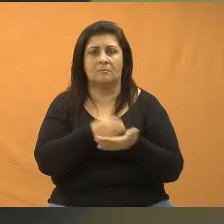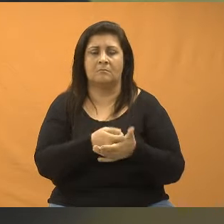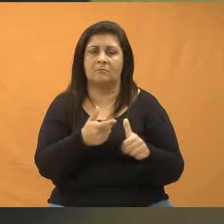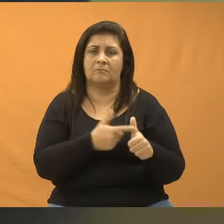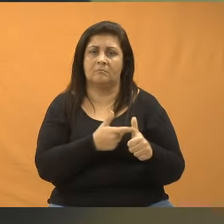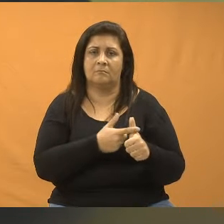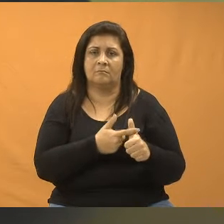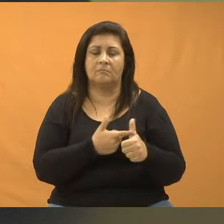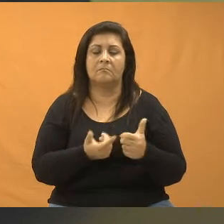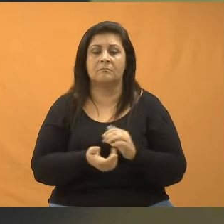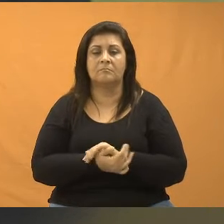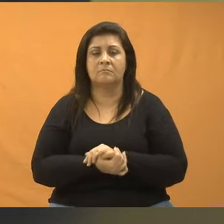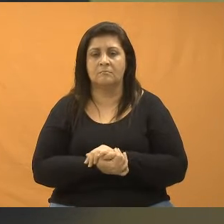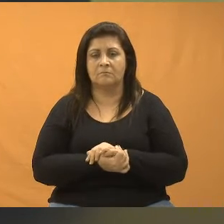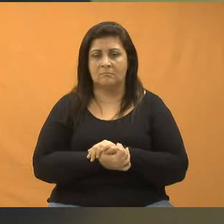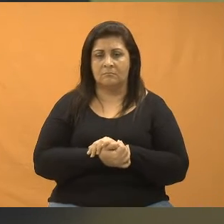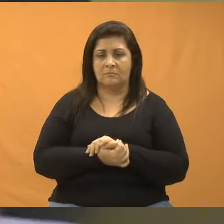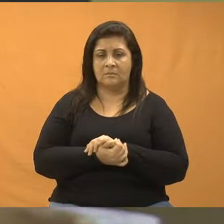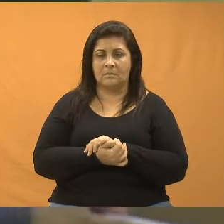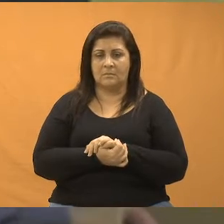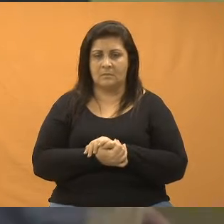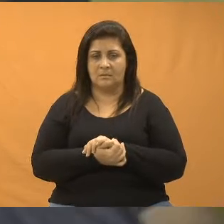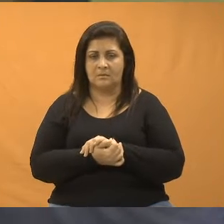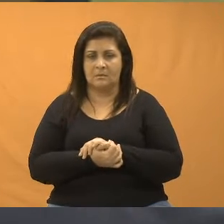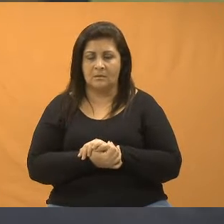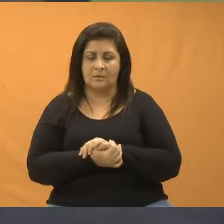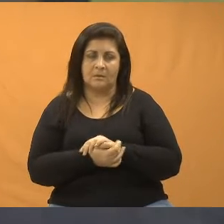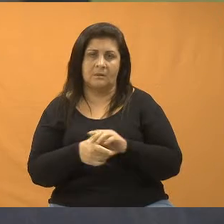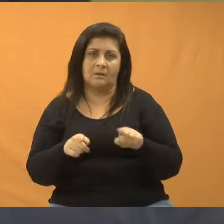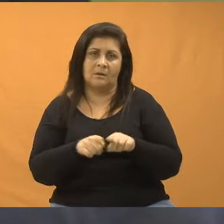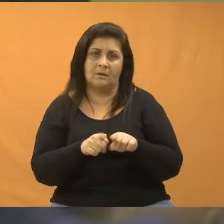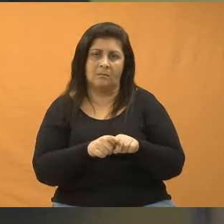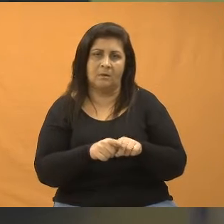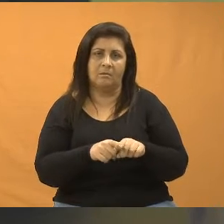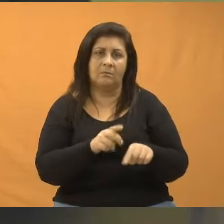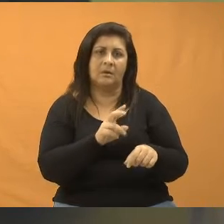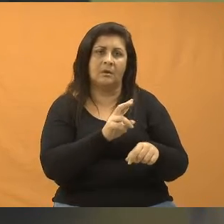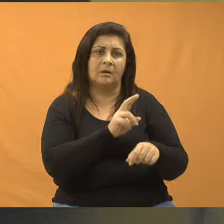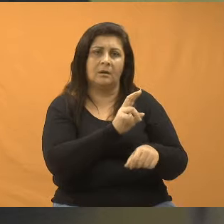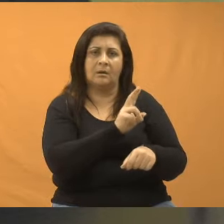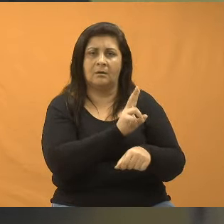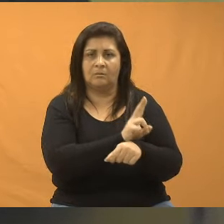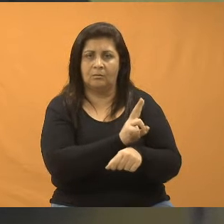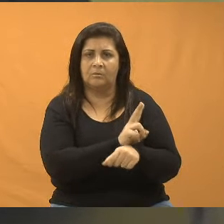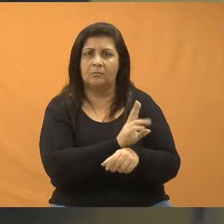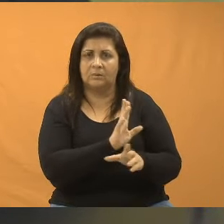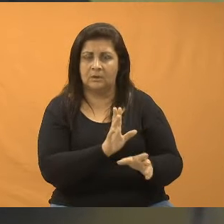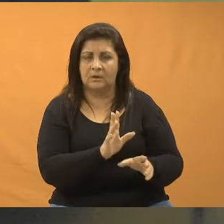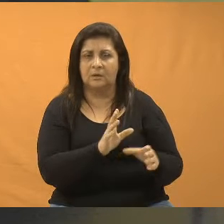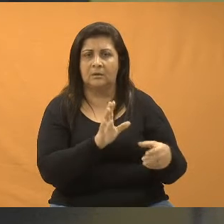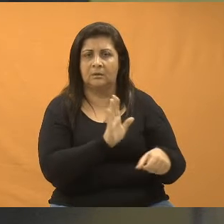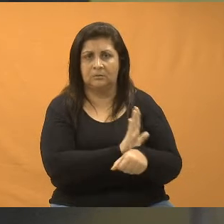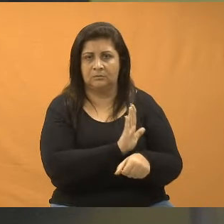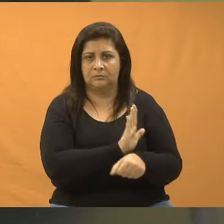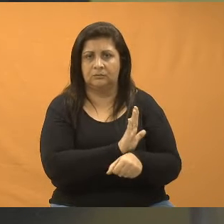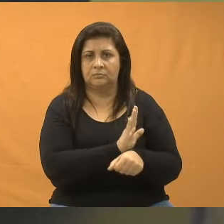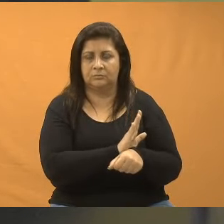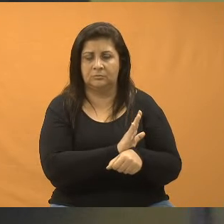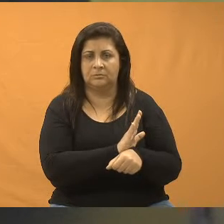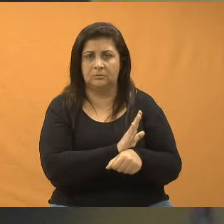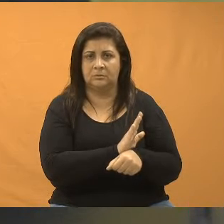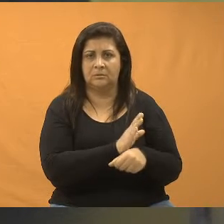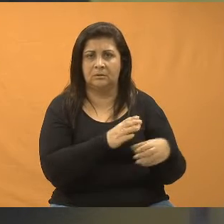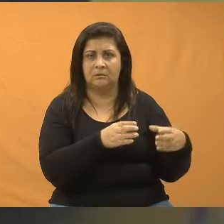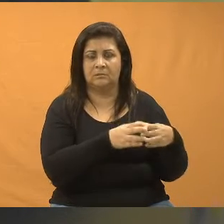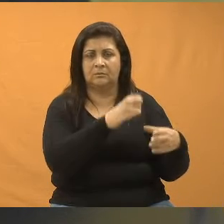dívida, né? E até mesmo para assegurar a Irmandade que essa dívida será de responsabilidade do município, à frente